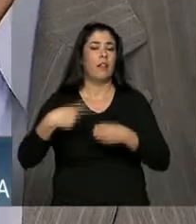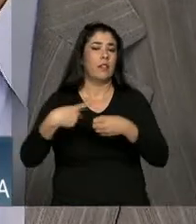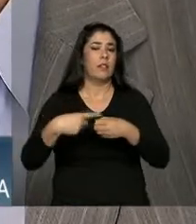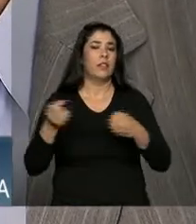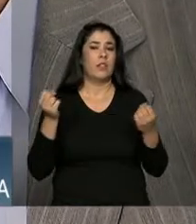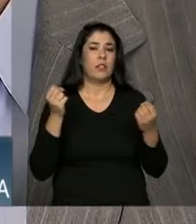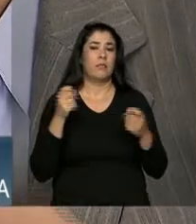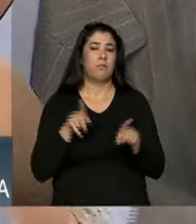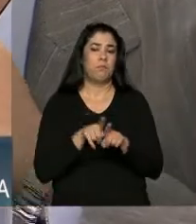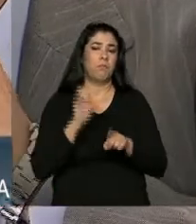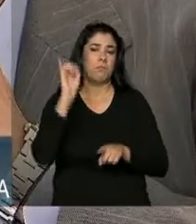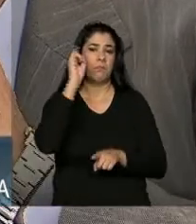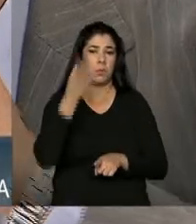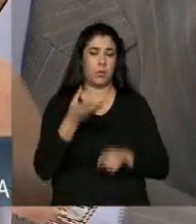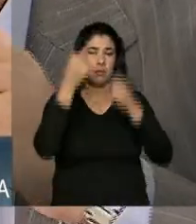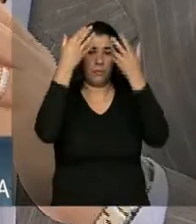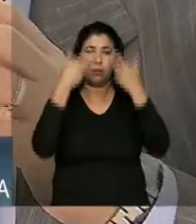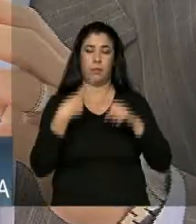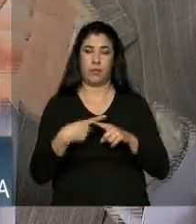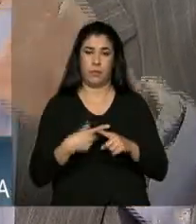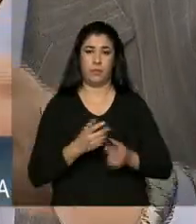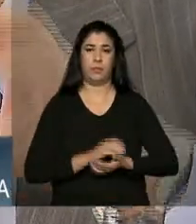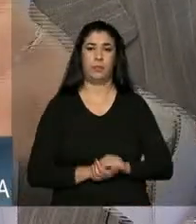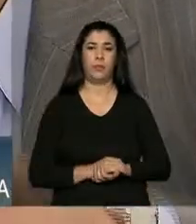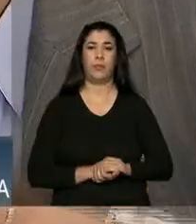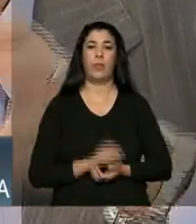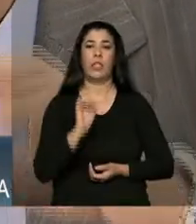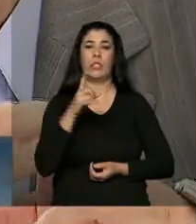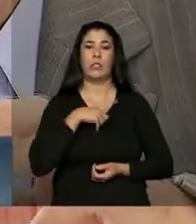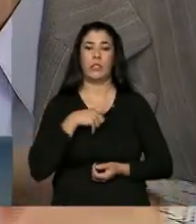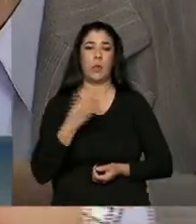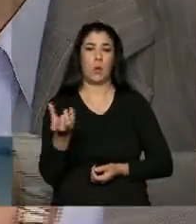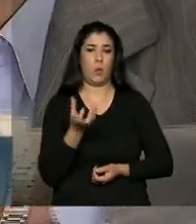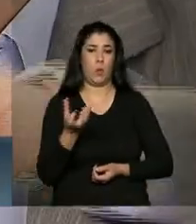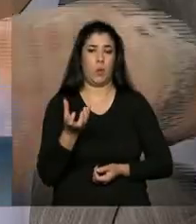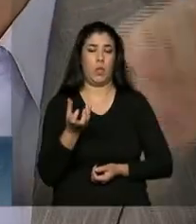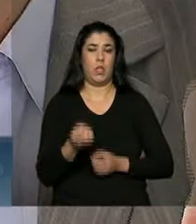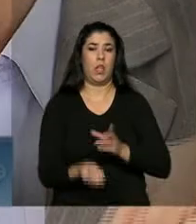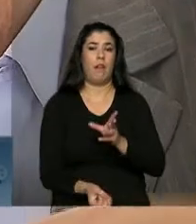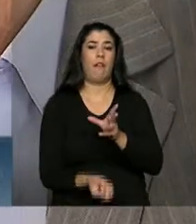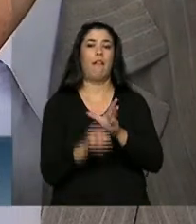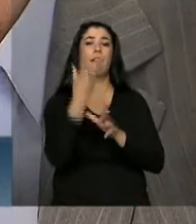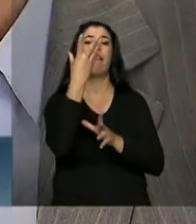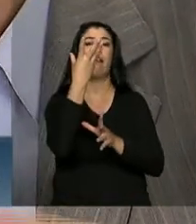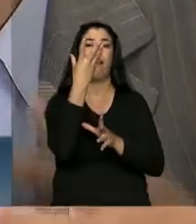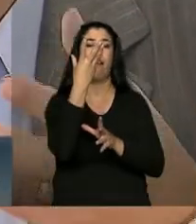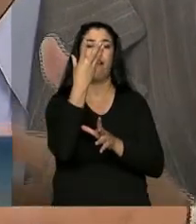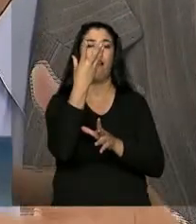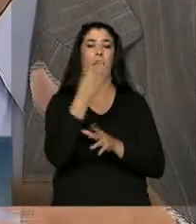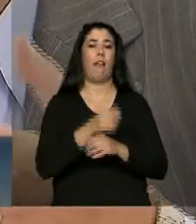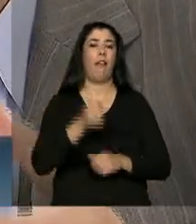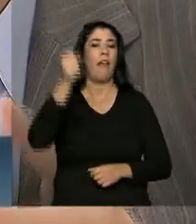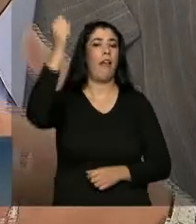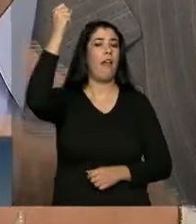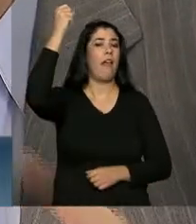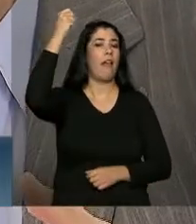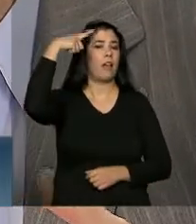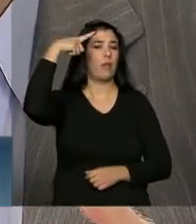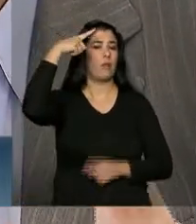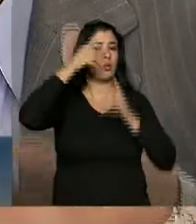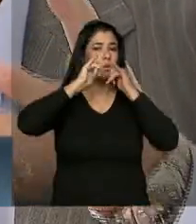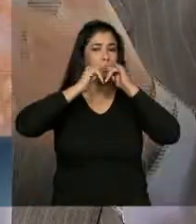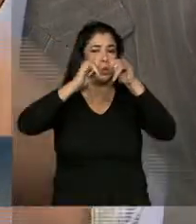área urbana isso é importante dizer porque gerar energia solar em torno da área urbana é gerar